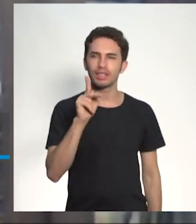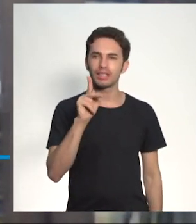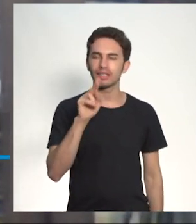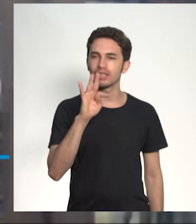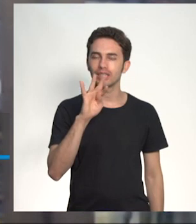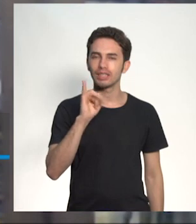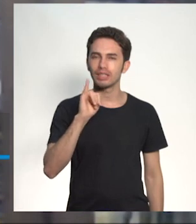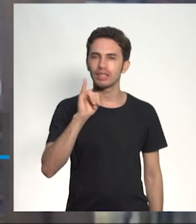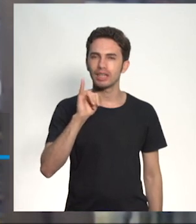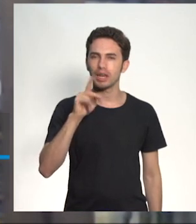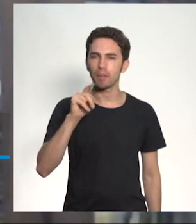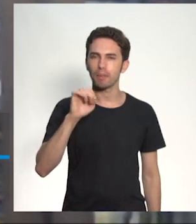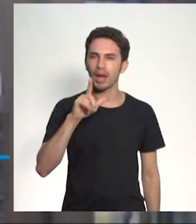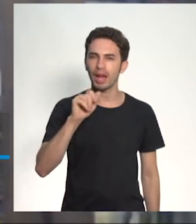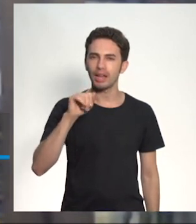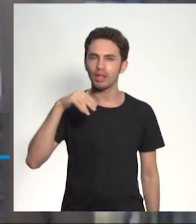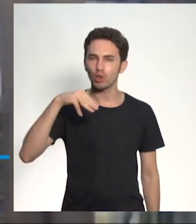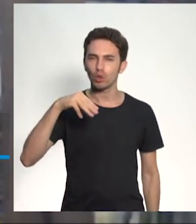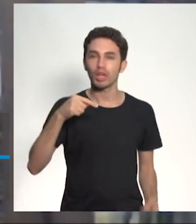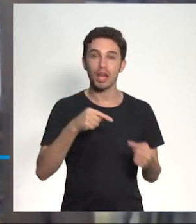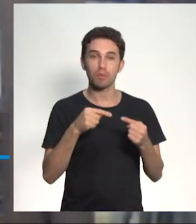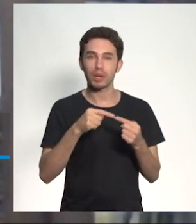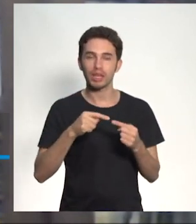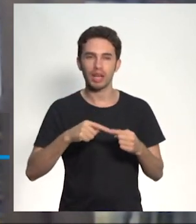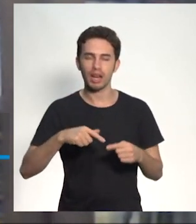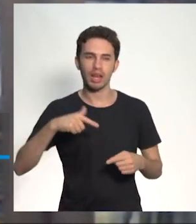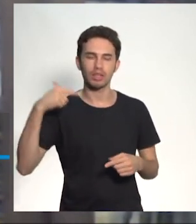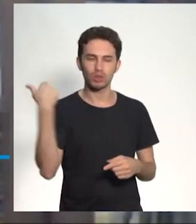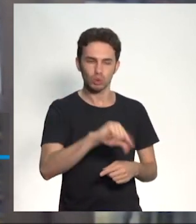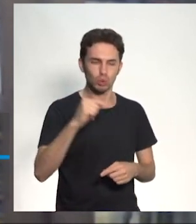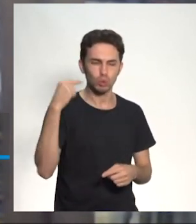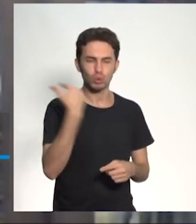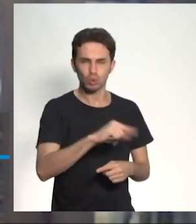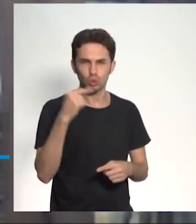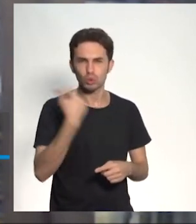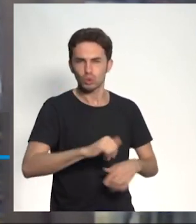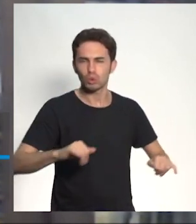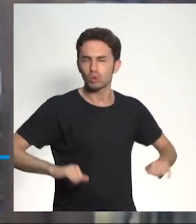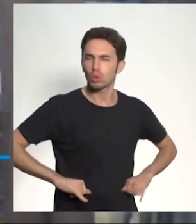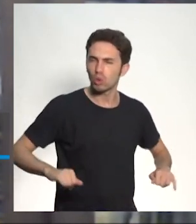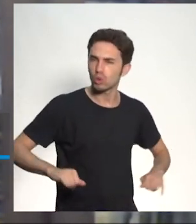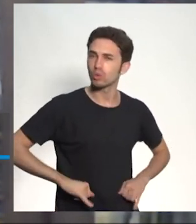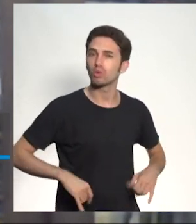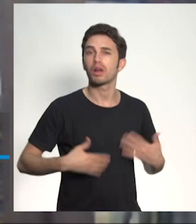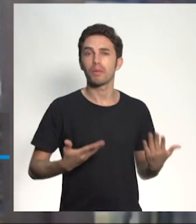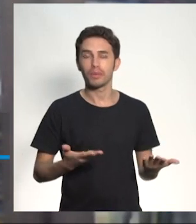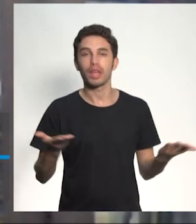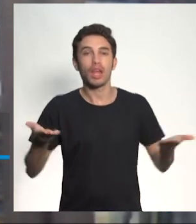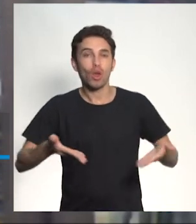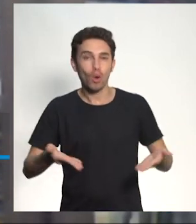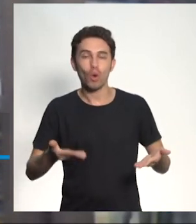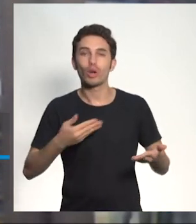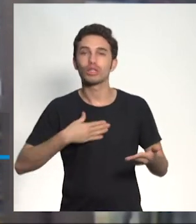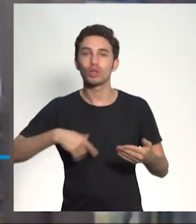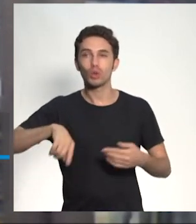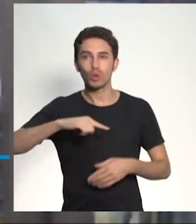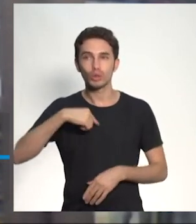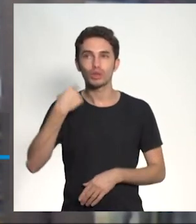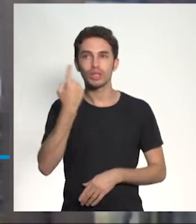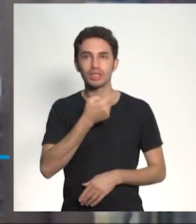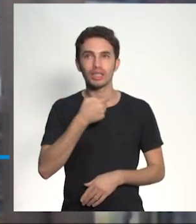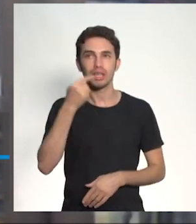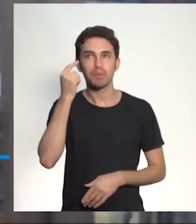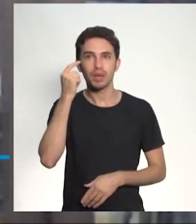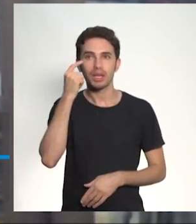tortura, e hoje, dentro das nossas projeções sociais e da nossa estrutura, nós estamos